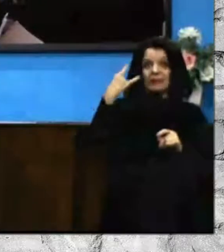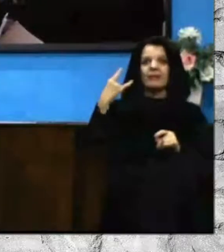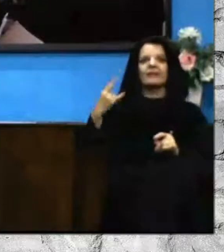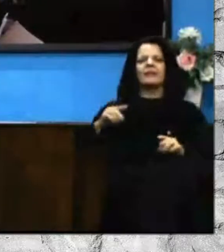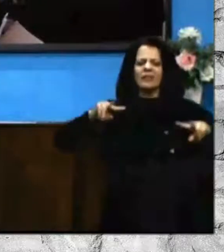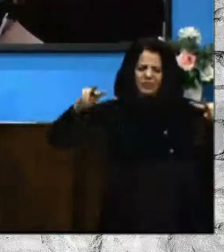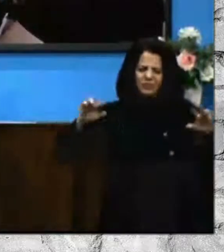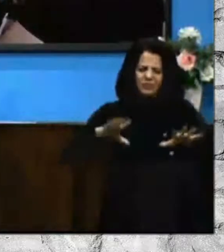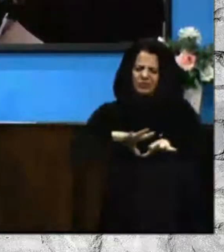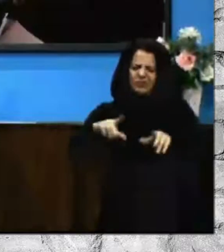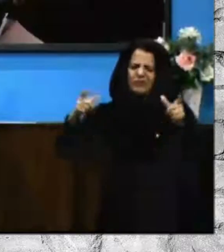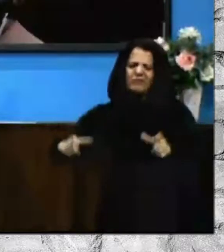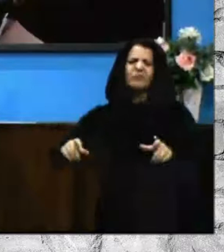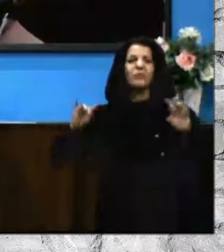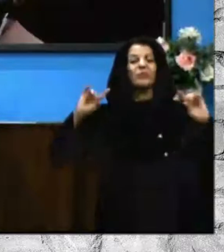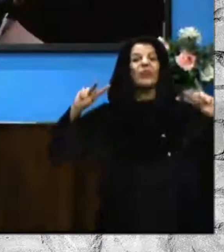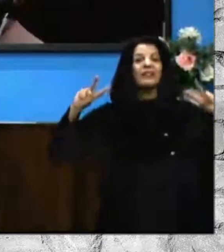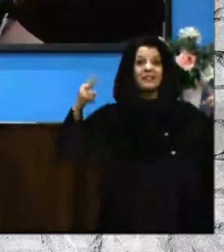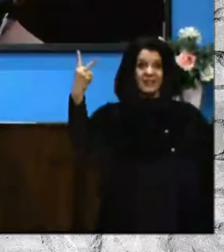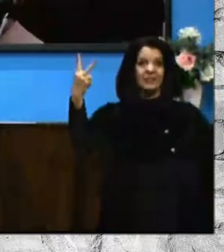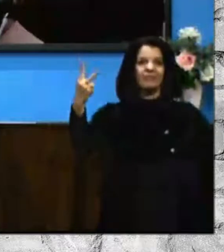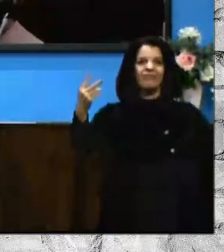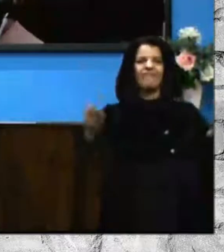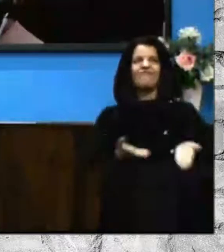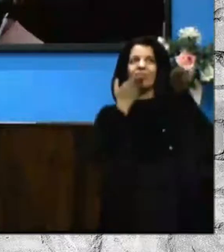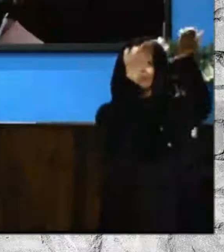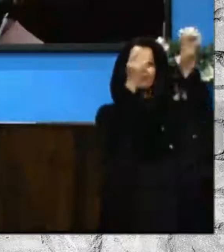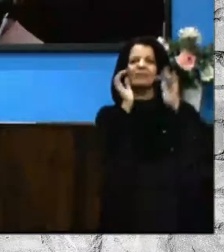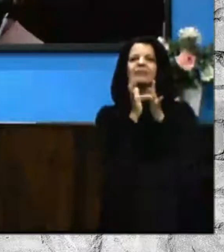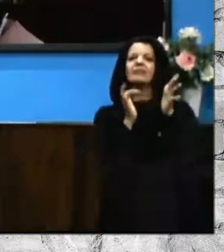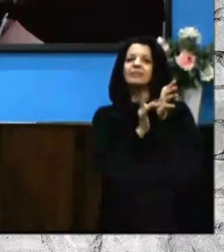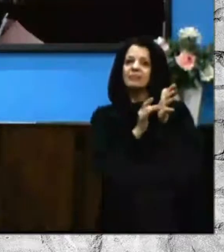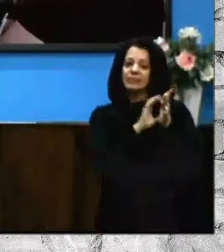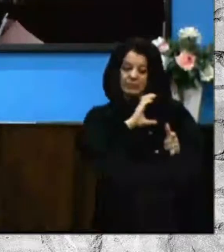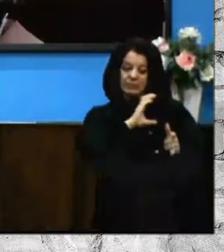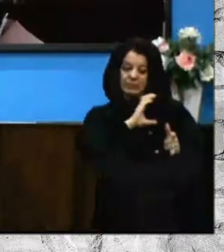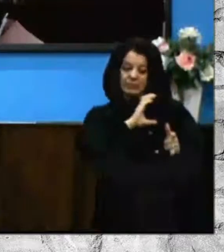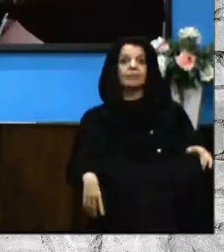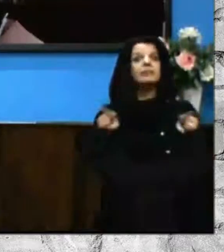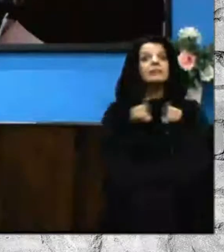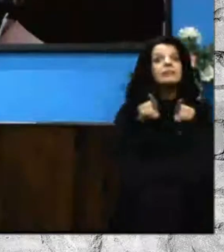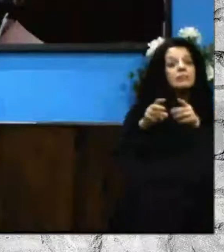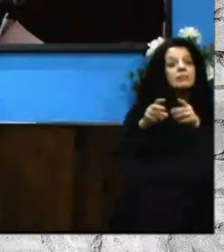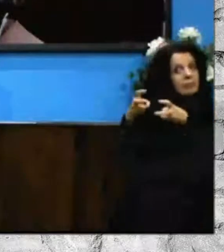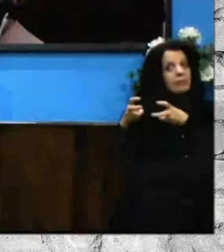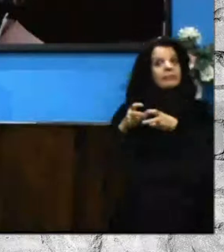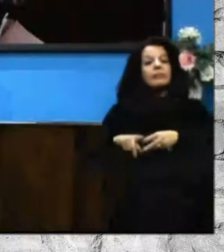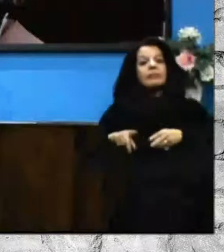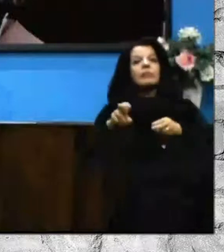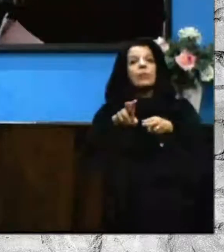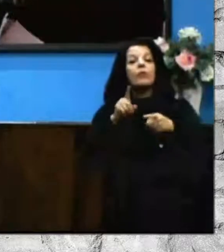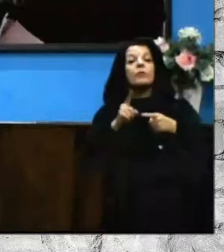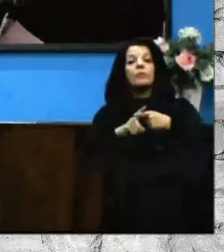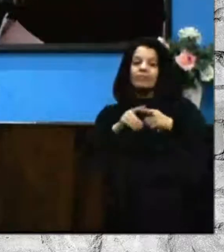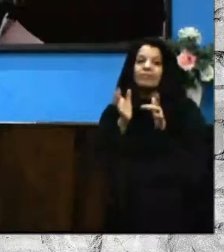da vitória e da exaltação do Senhor Jesus Cristo. E perceba mais, por ter sido em